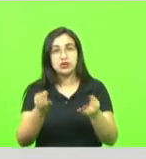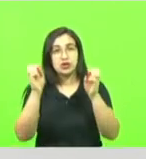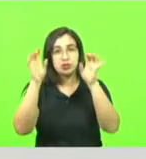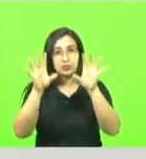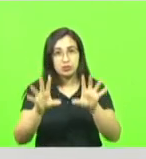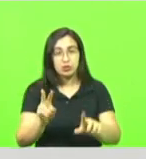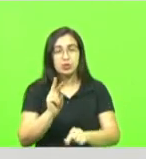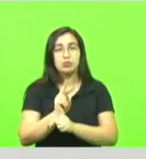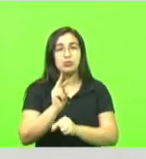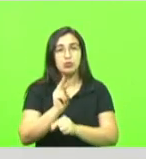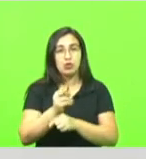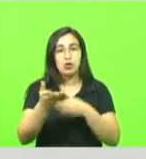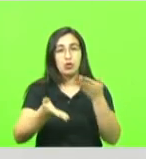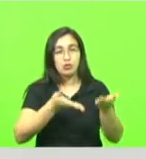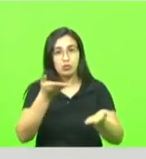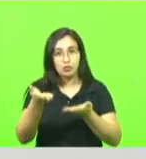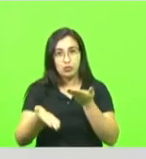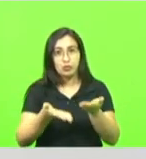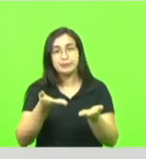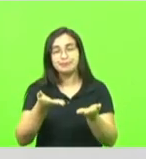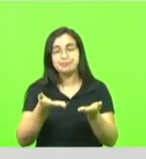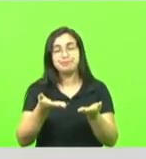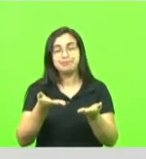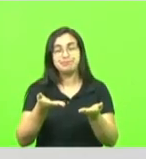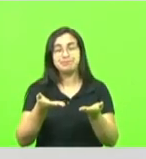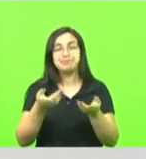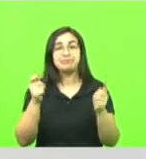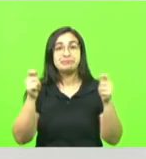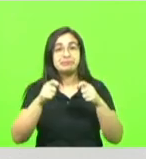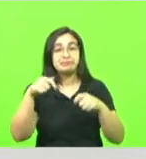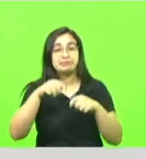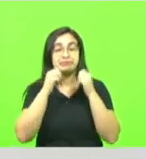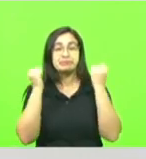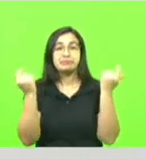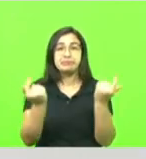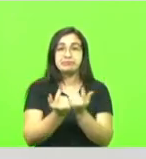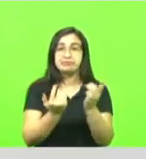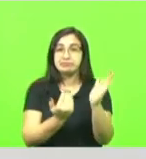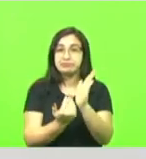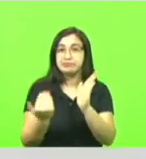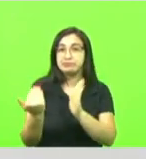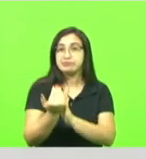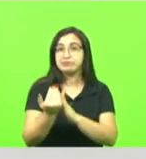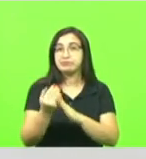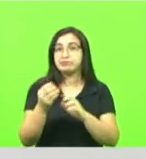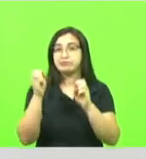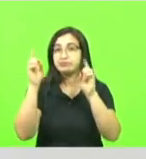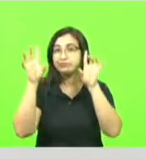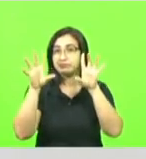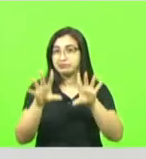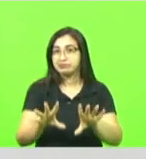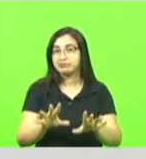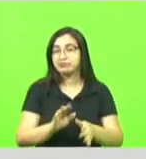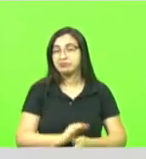proteja vocês. Vocês e que a gente consiga nessa casa avançar e dar o aumento linear aos senhores. Estamos juntos, Deus abençoe.